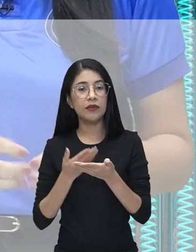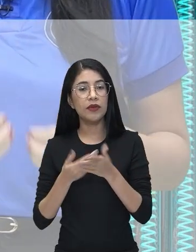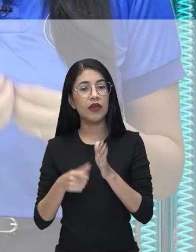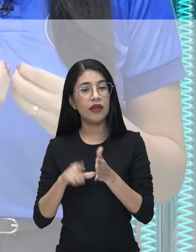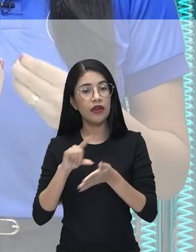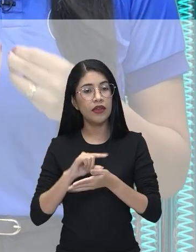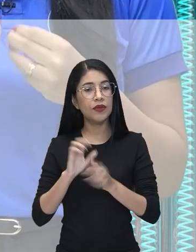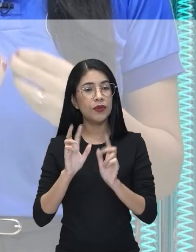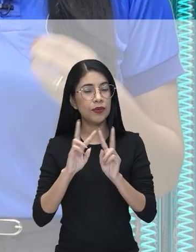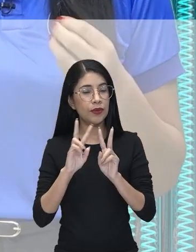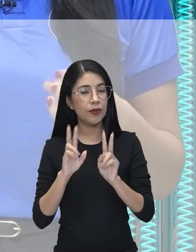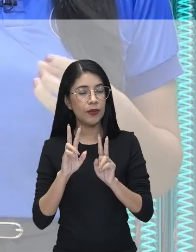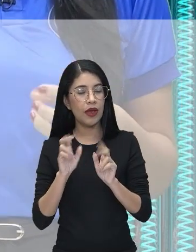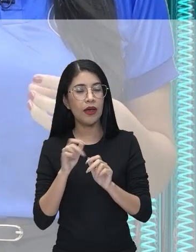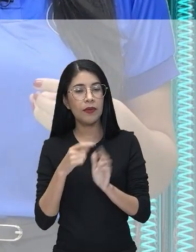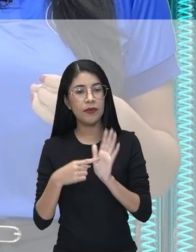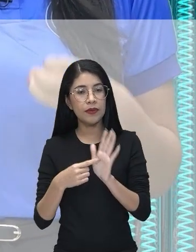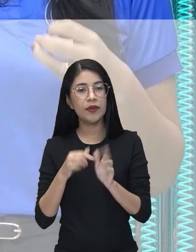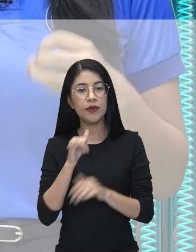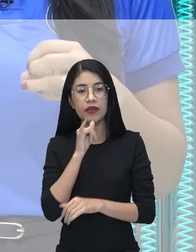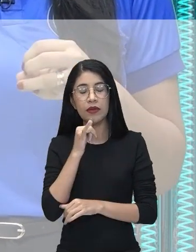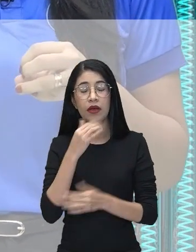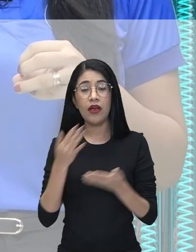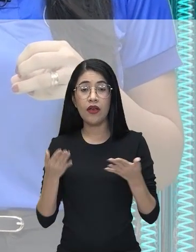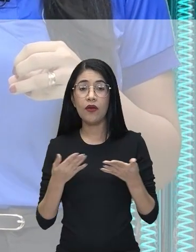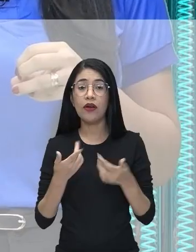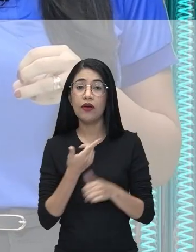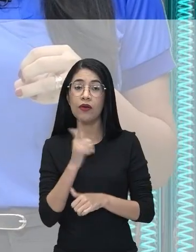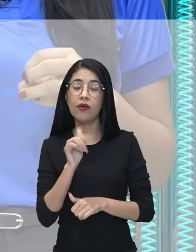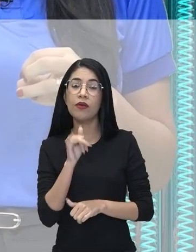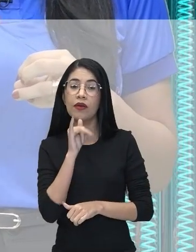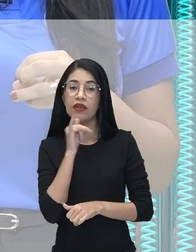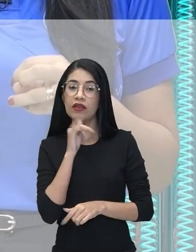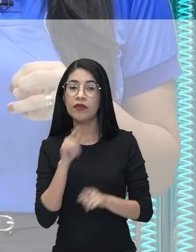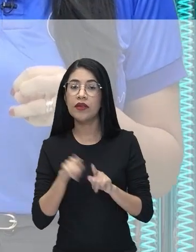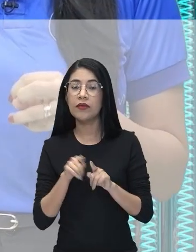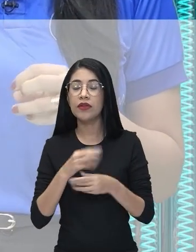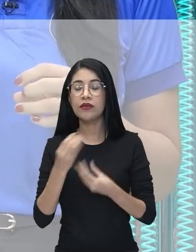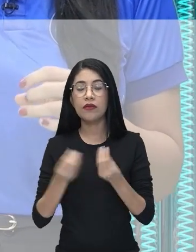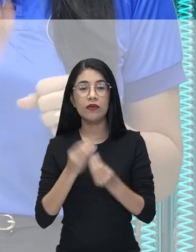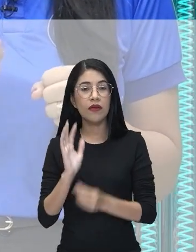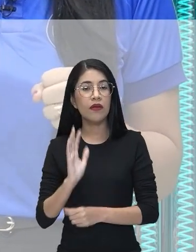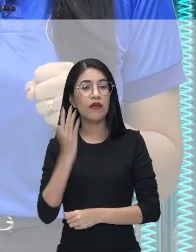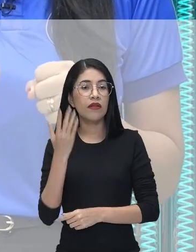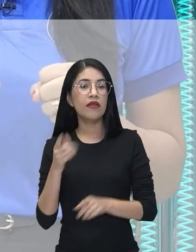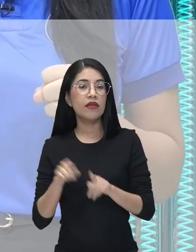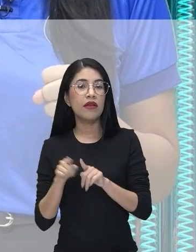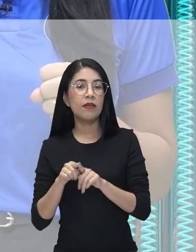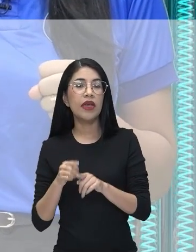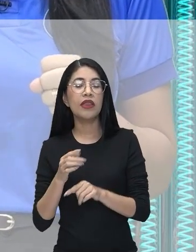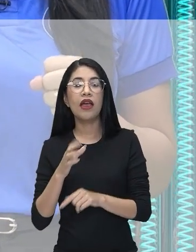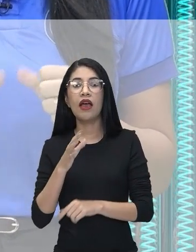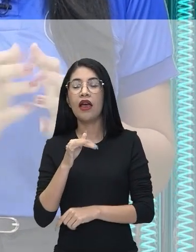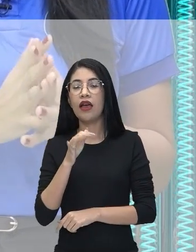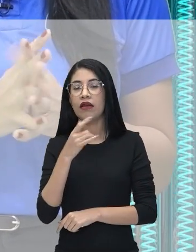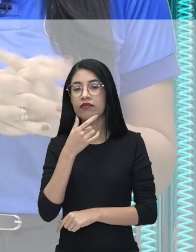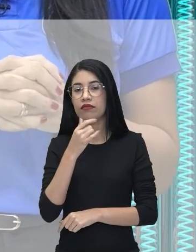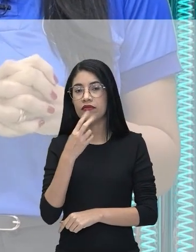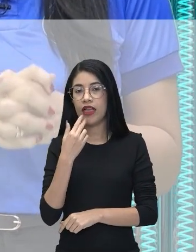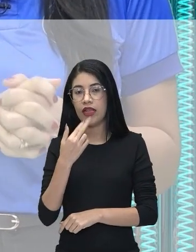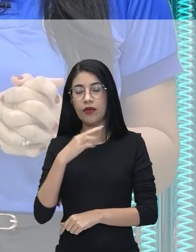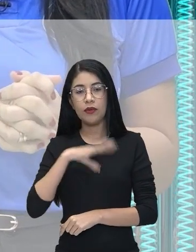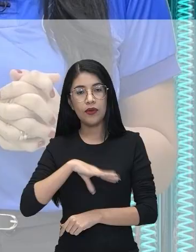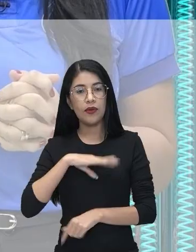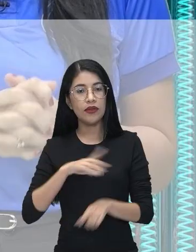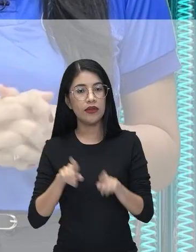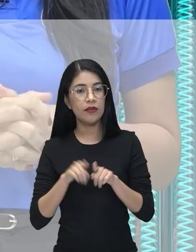exemplos. Mas vamos ver alguns exemplos, então, dessa situação também na nossa língua materna, na língua portuguesa. Vamos